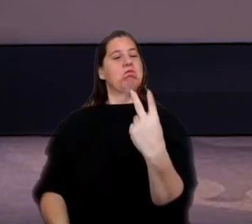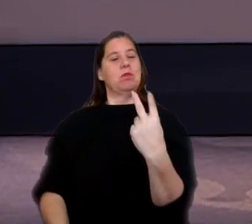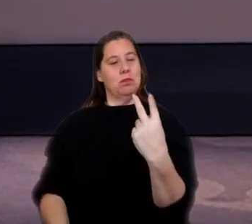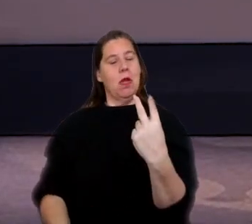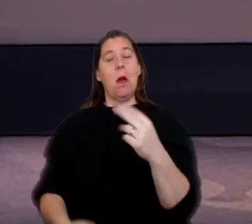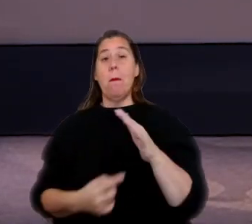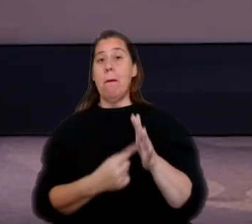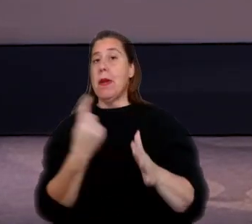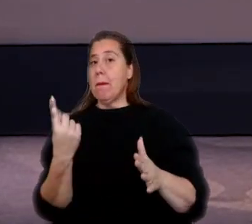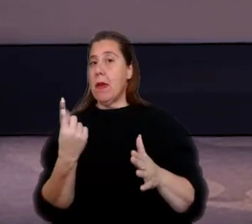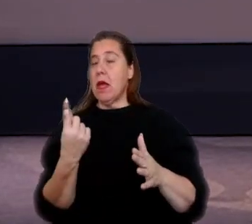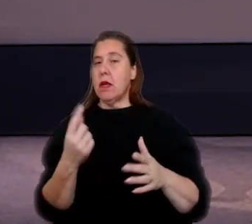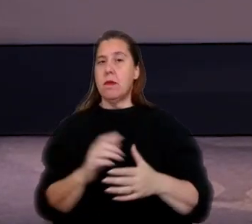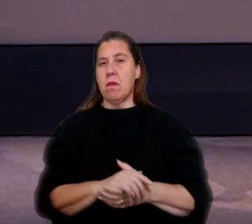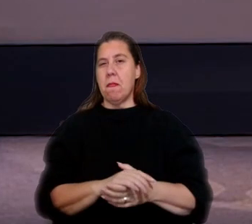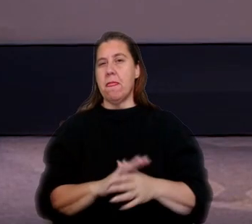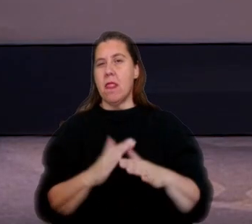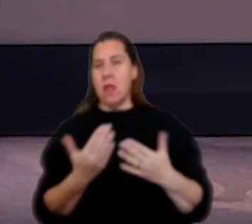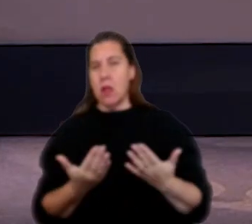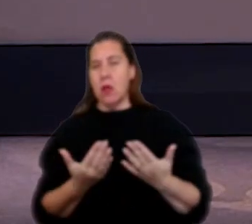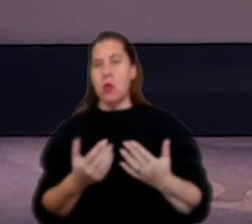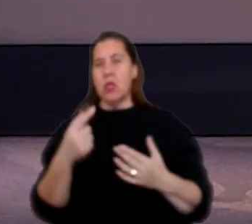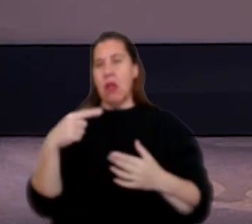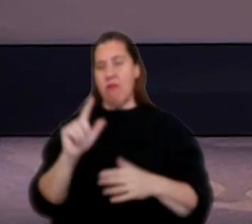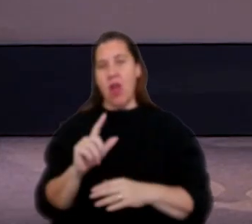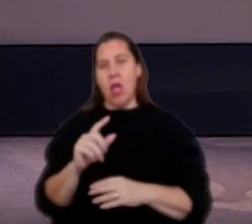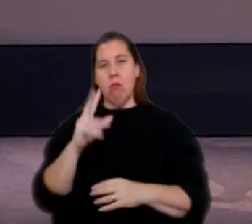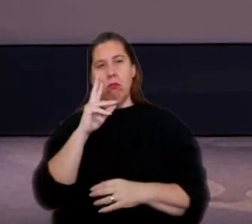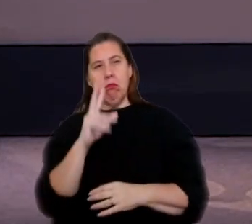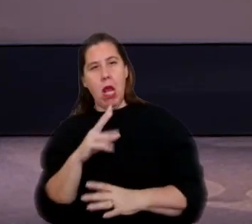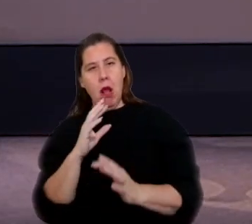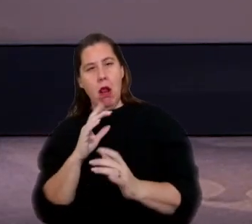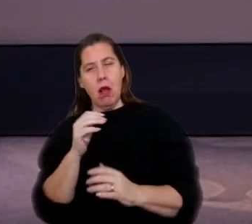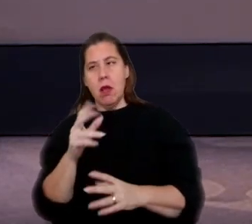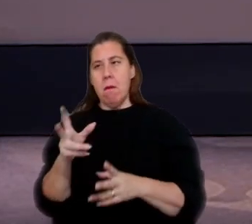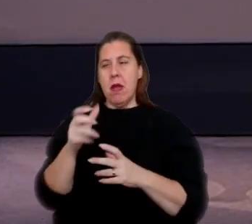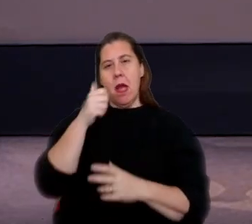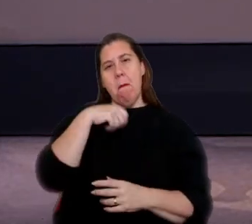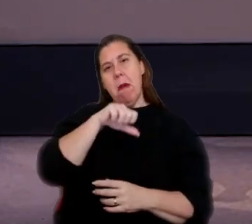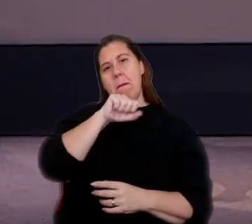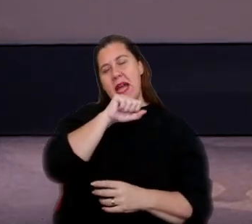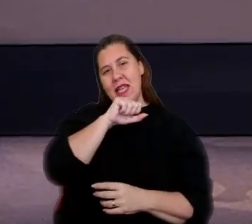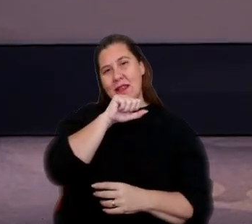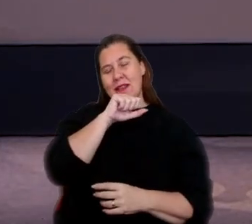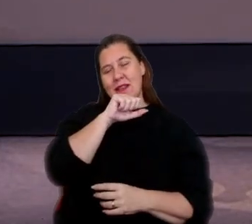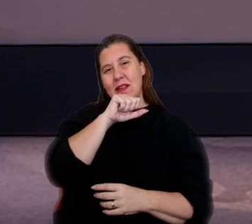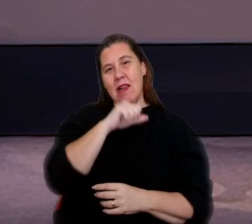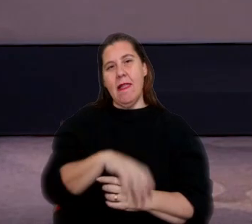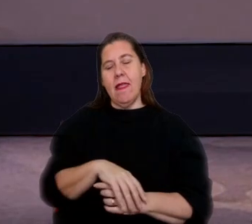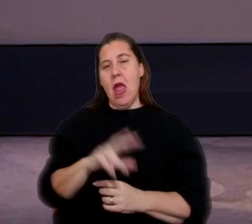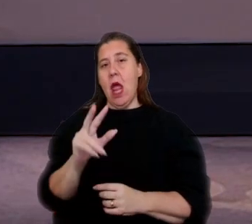exemplo, o primeiro é quando ele vai para o concerto e ele observa a mãe do